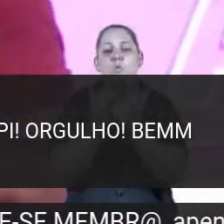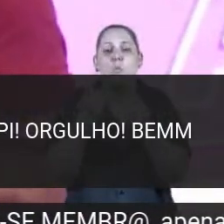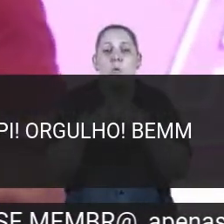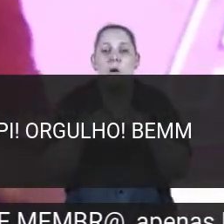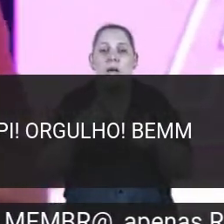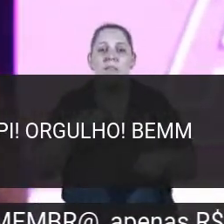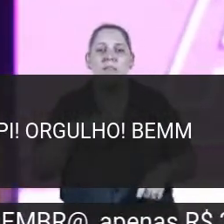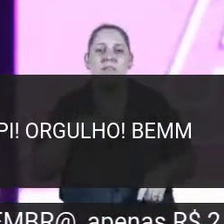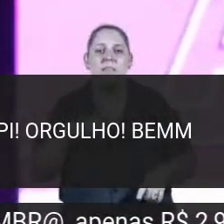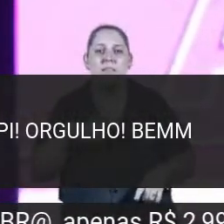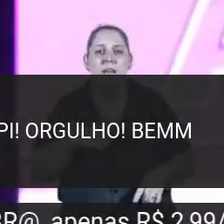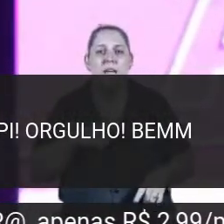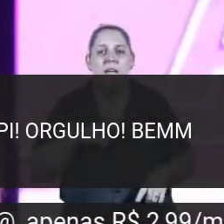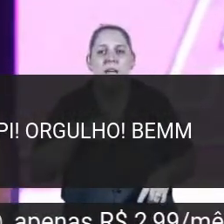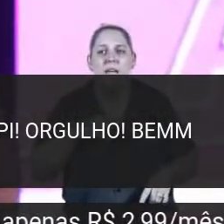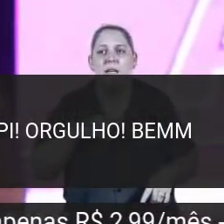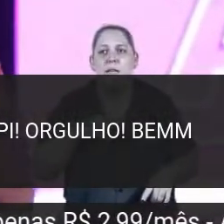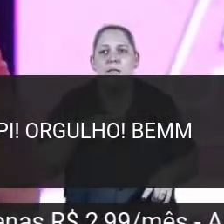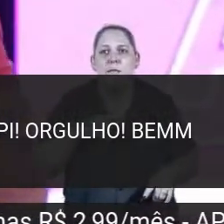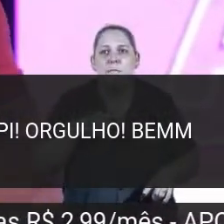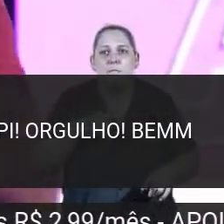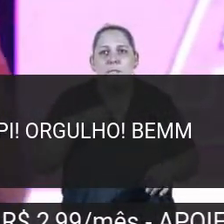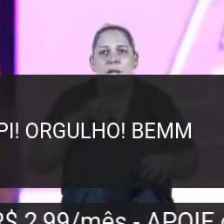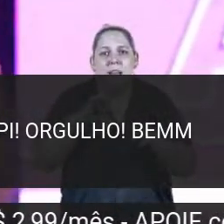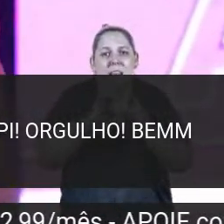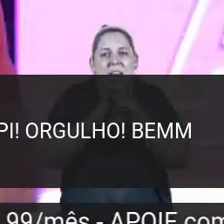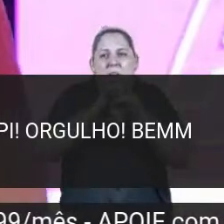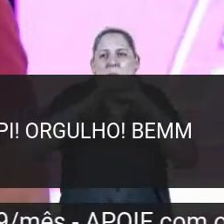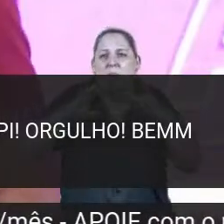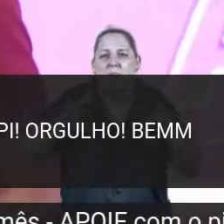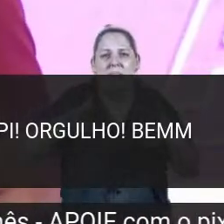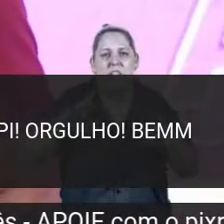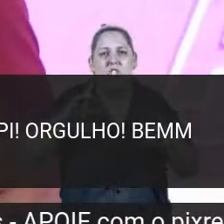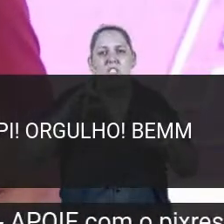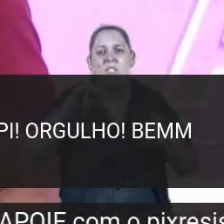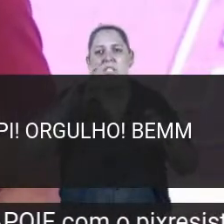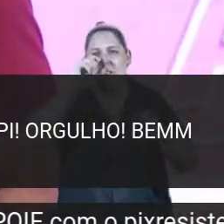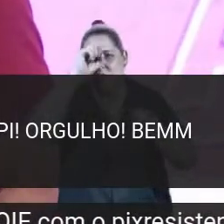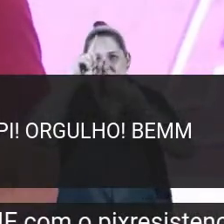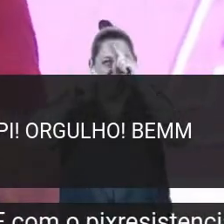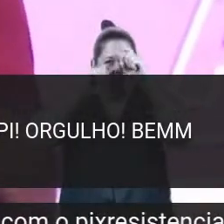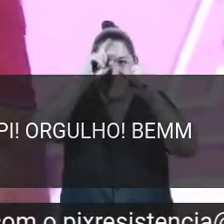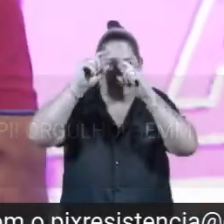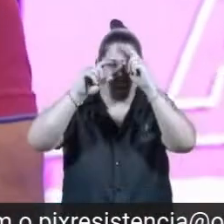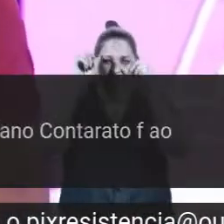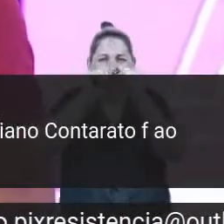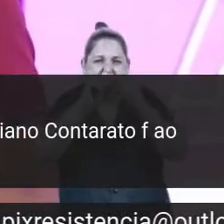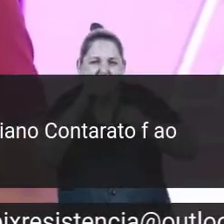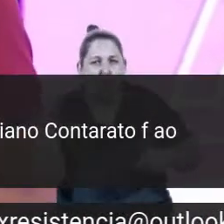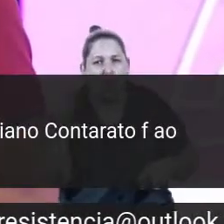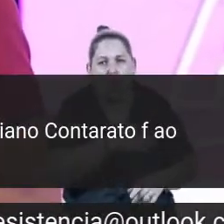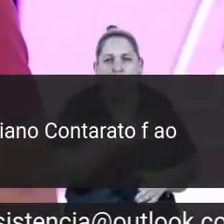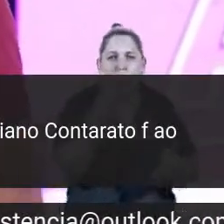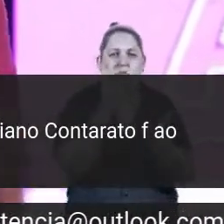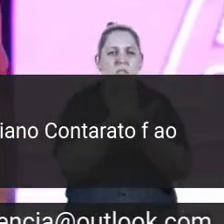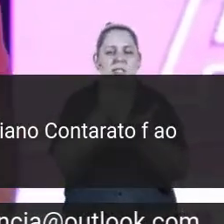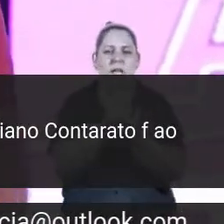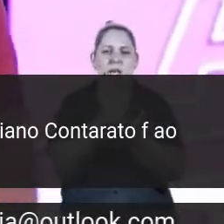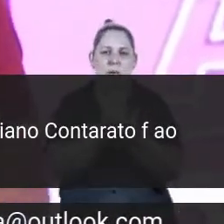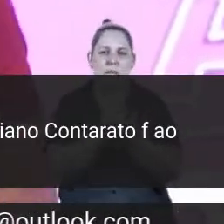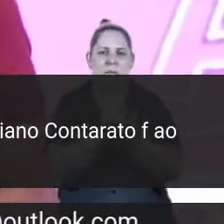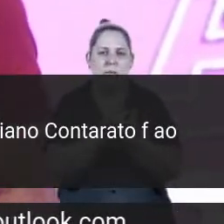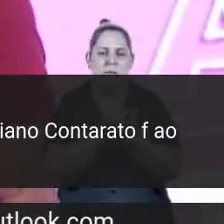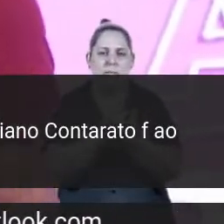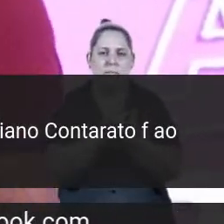capacidade de se reinventar em cada momento. Não é por acaso, presidente Lula, não é por acaso, presidenta Gleisi, senador